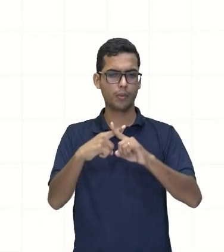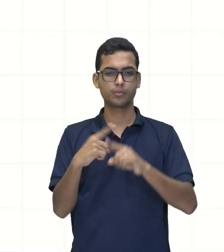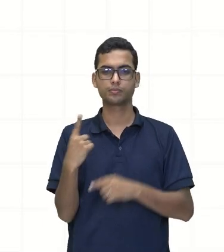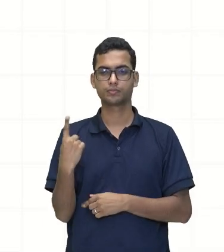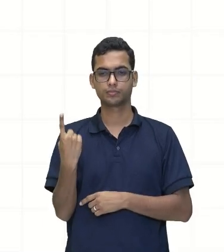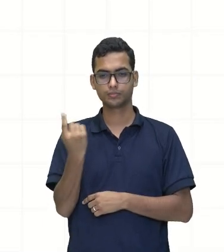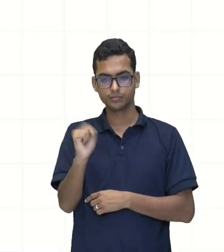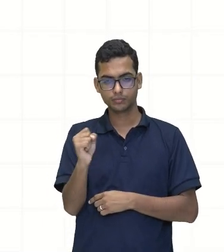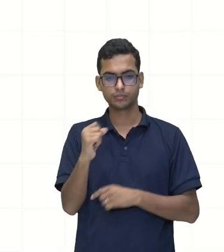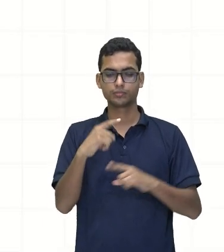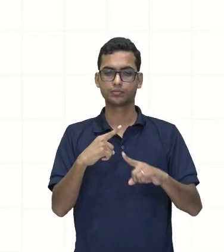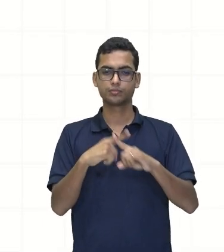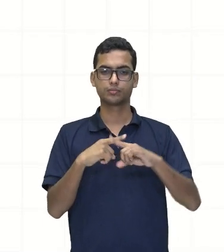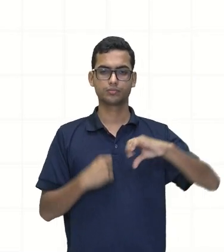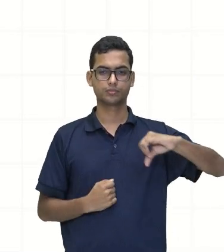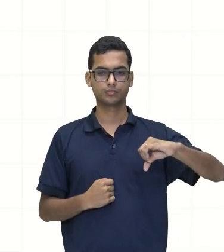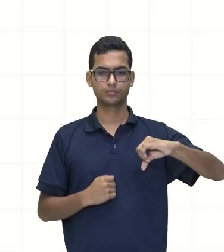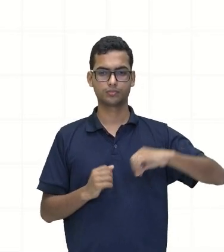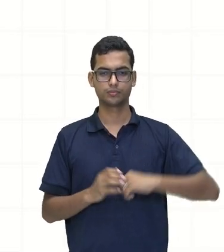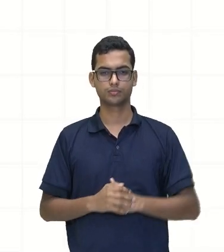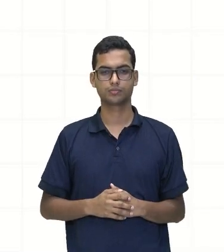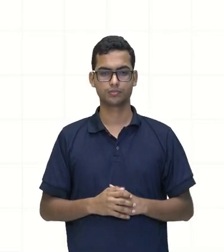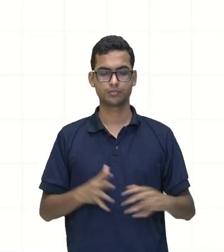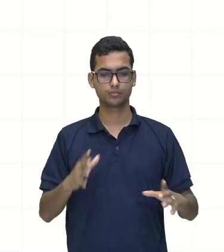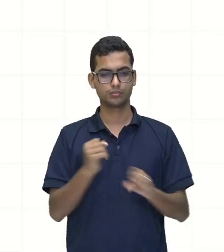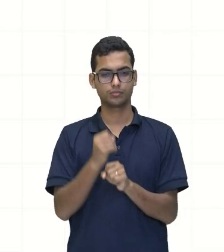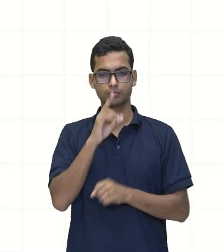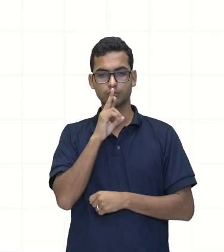18 vezes 9,